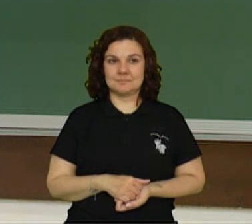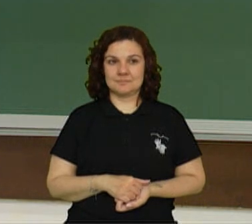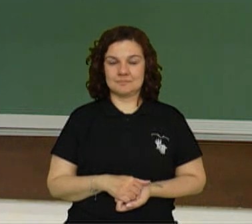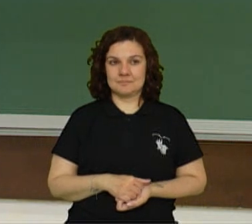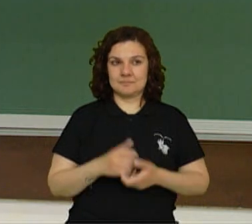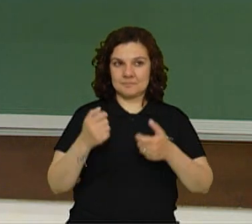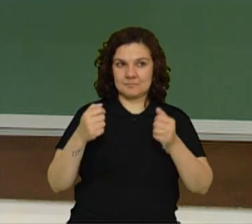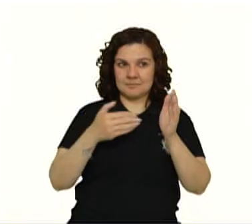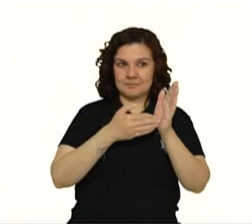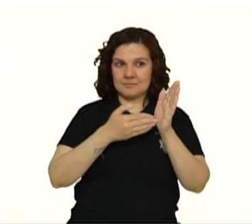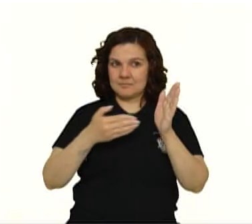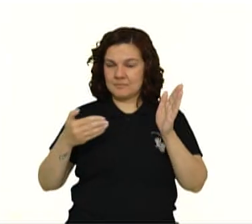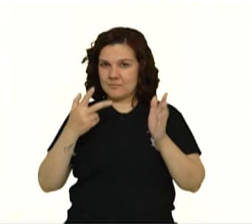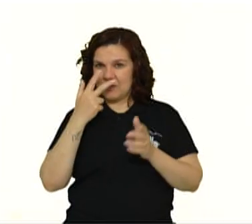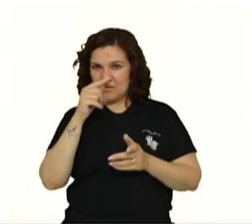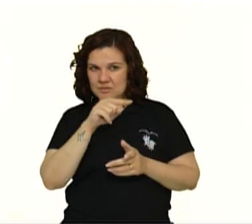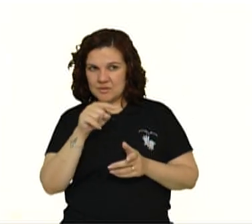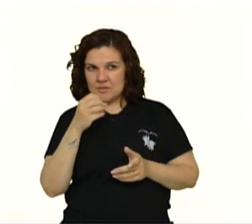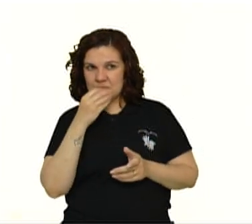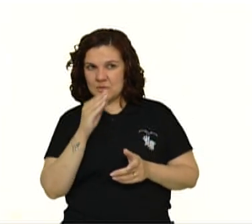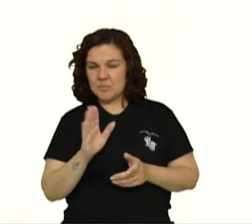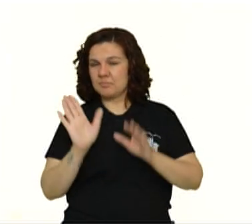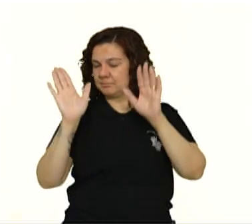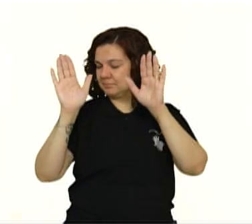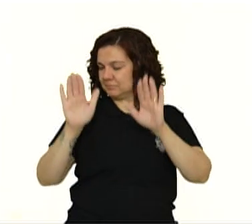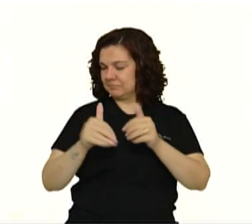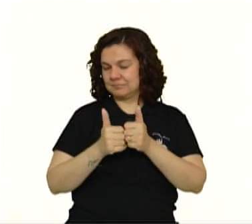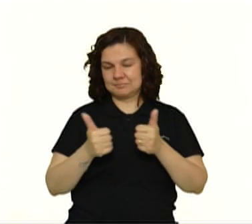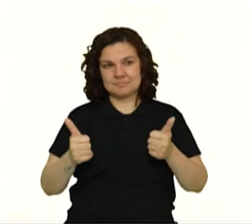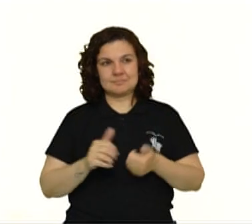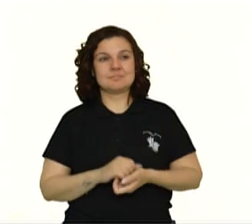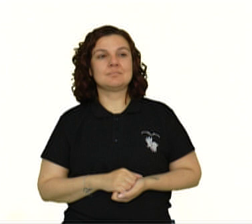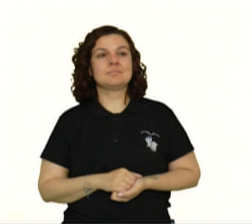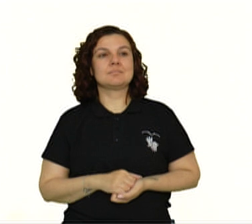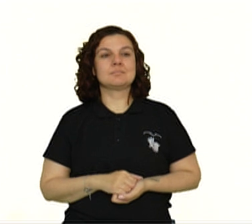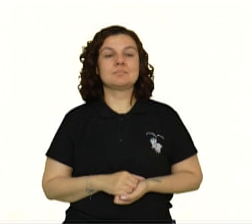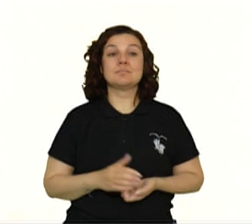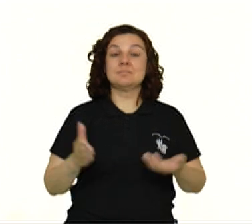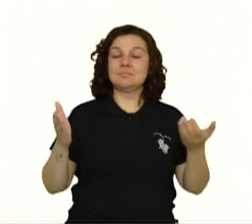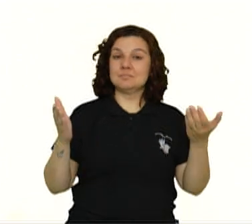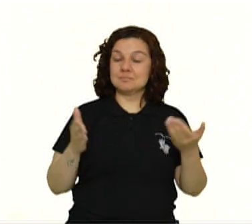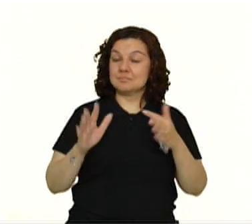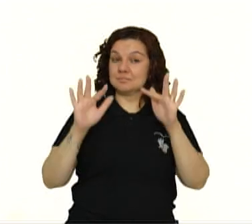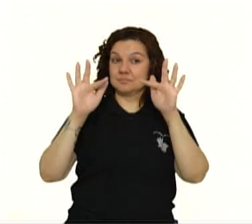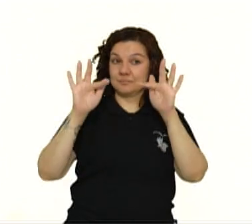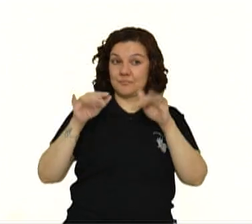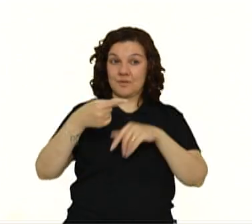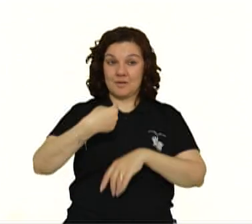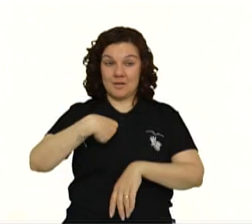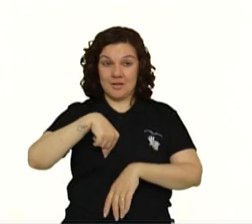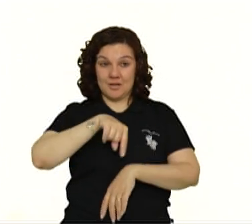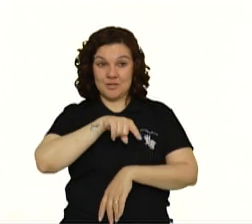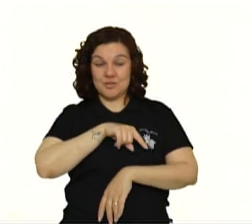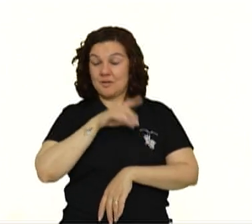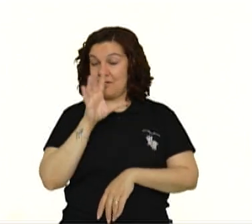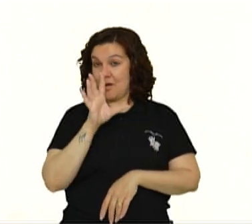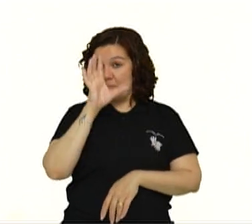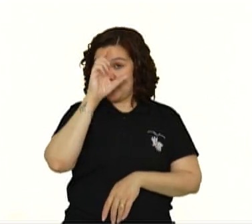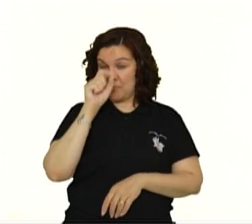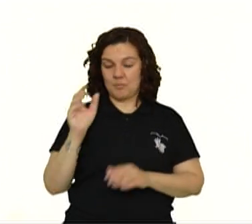Precisa repassar alguma coisa aqui? Você acha que ficou bom? Então, tranquilo. E foi isso aí. Hoje,